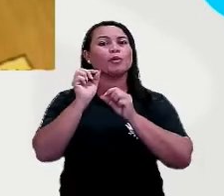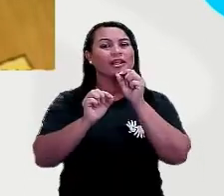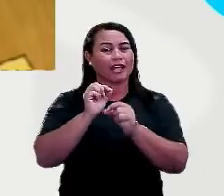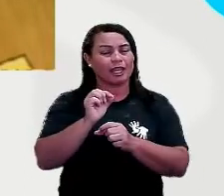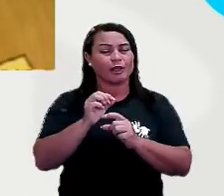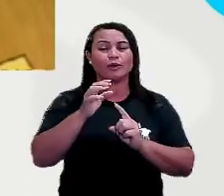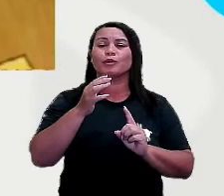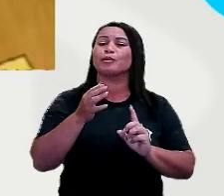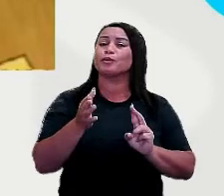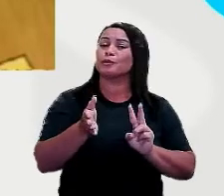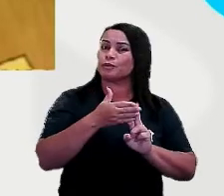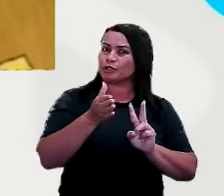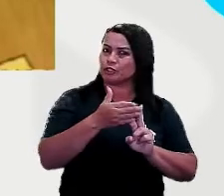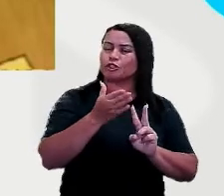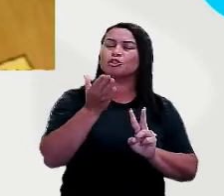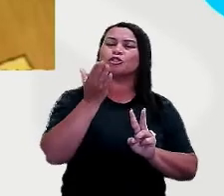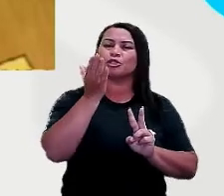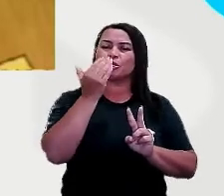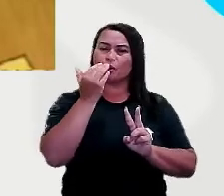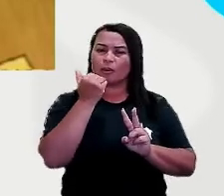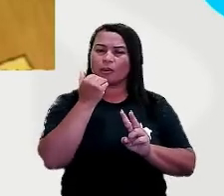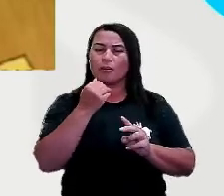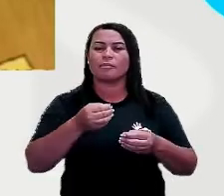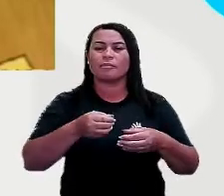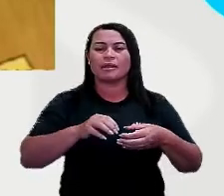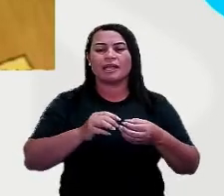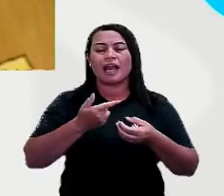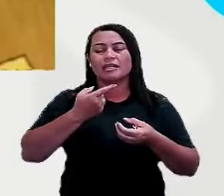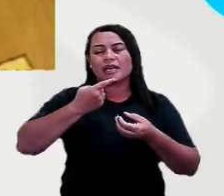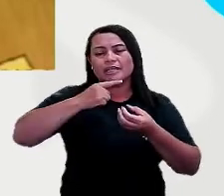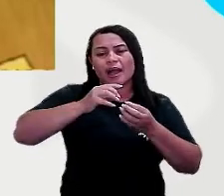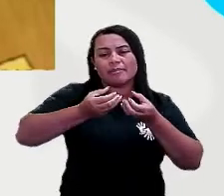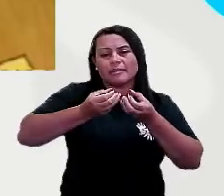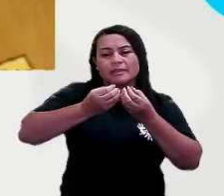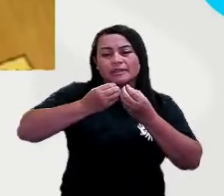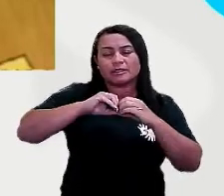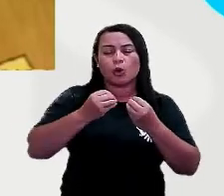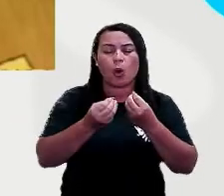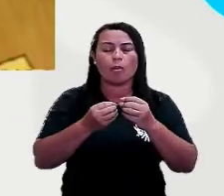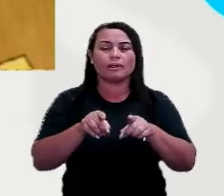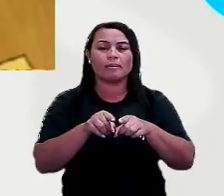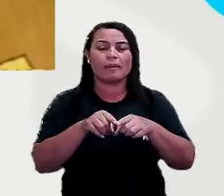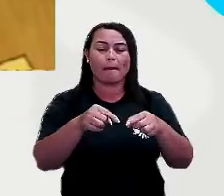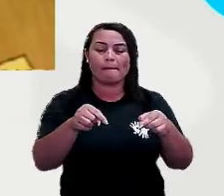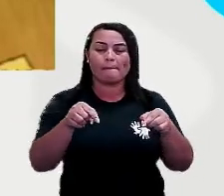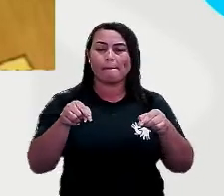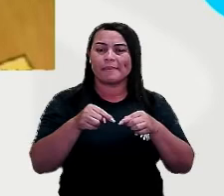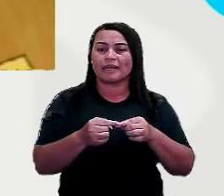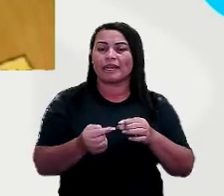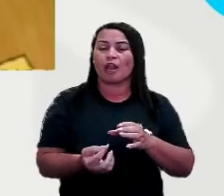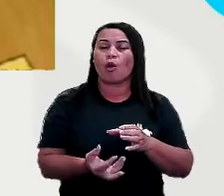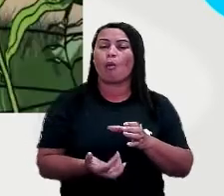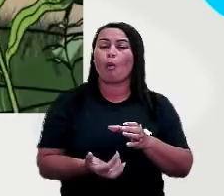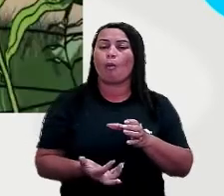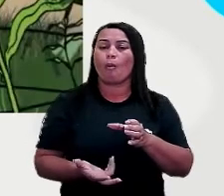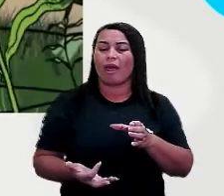que a comia assada na própria espiga, ou feita em panela de barro, com areia no